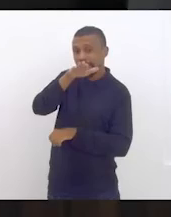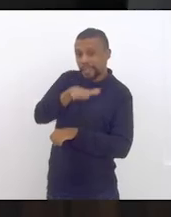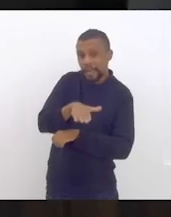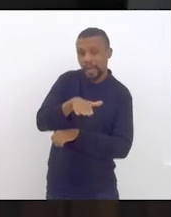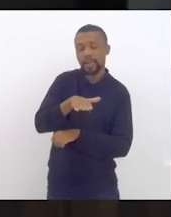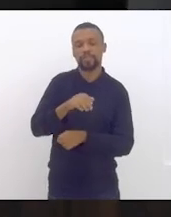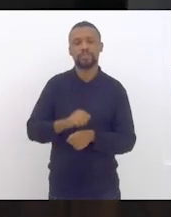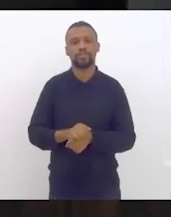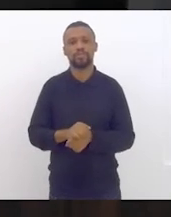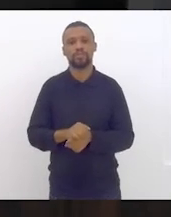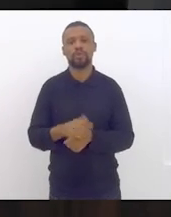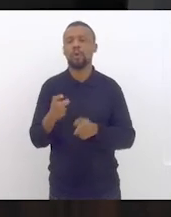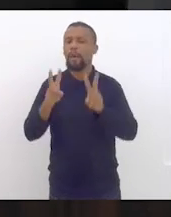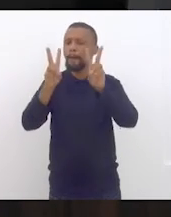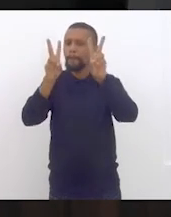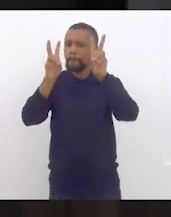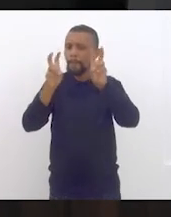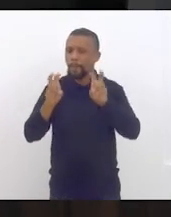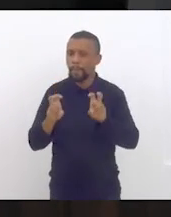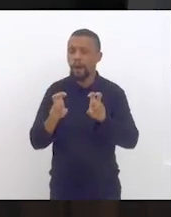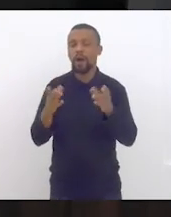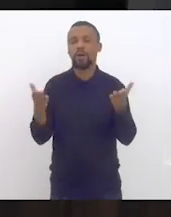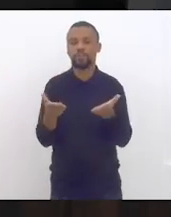com a ordem do dia